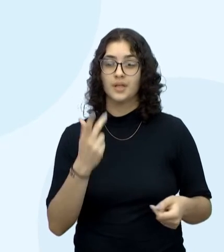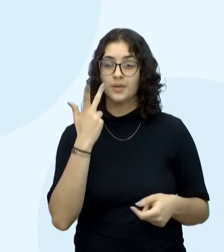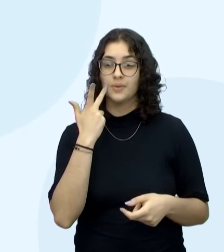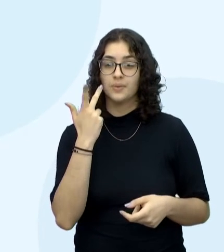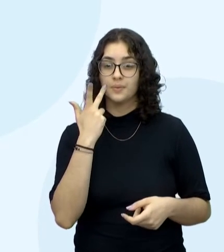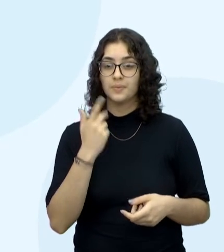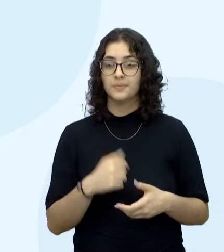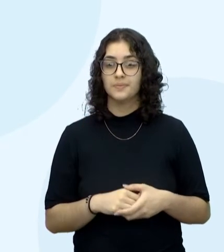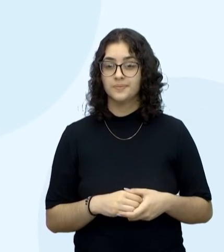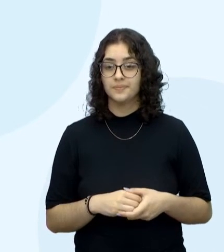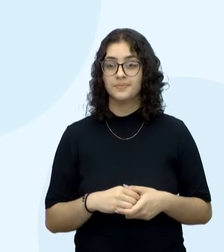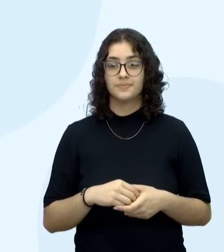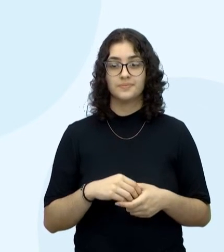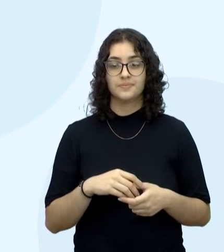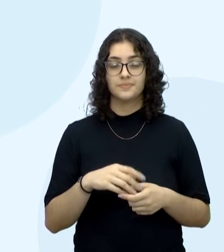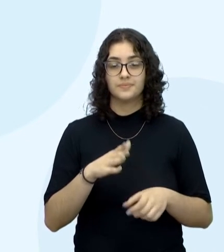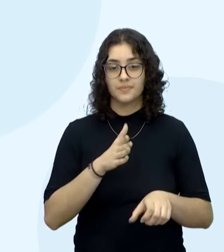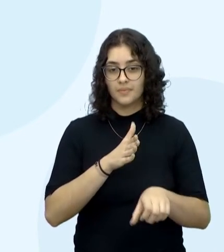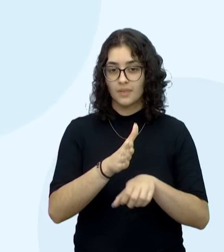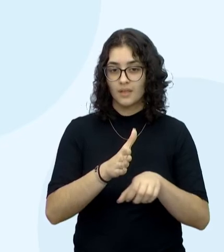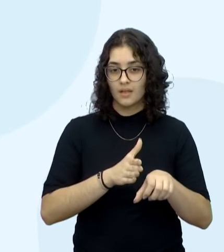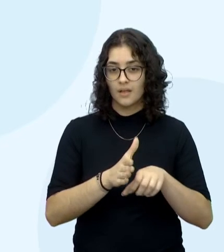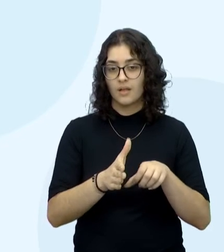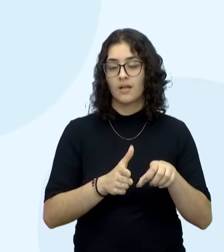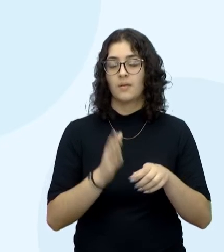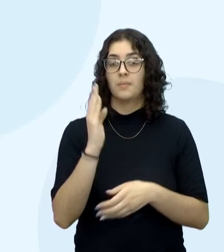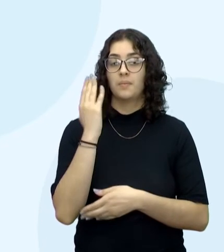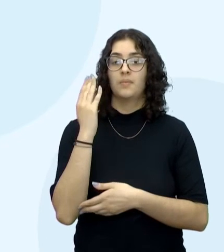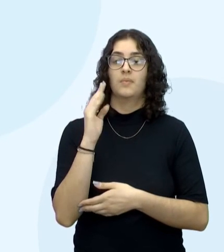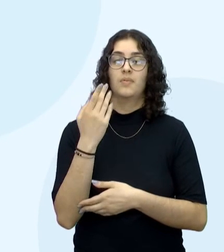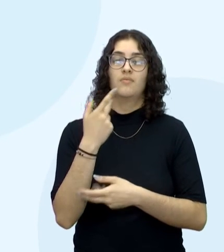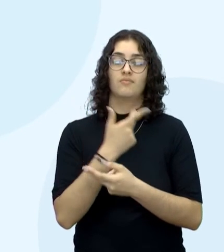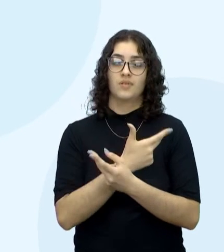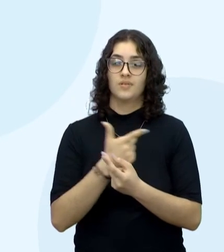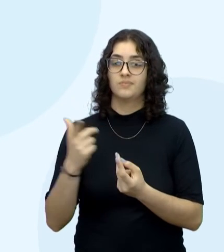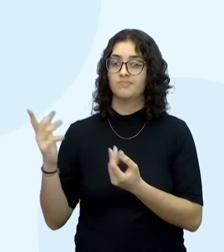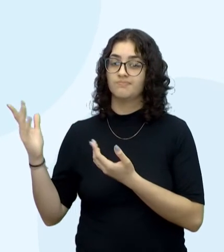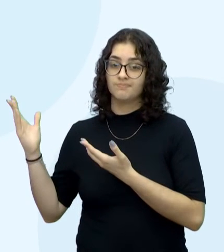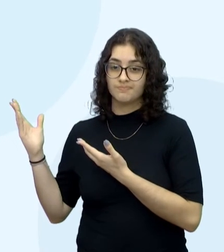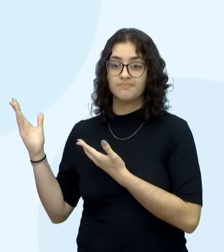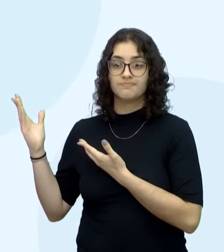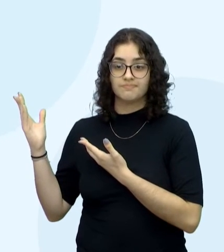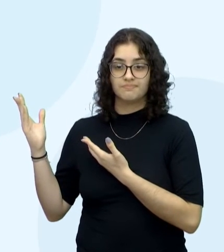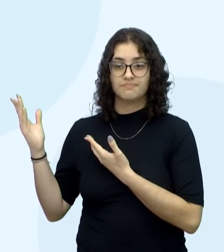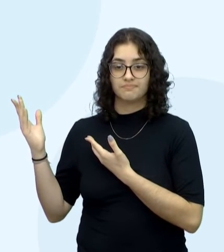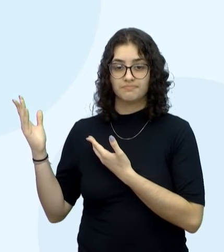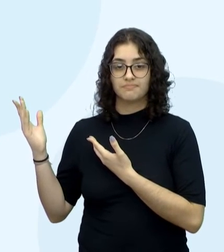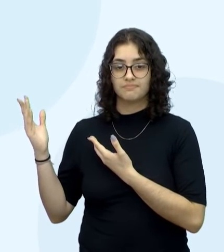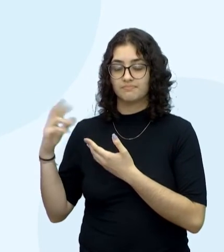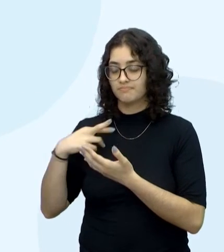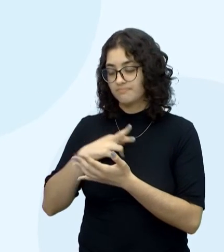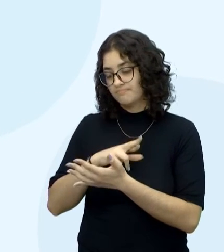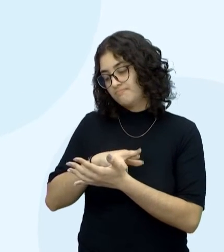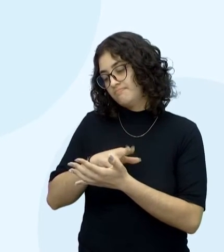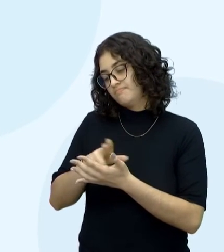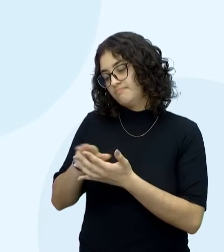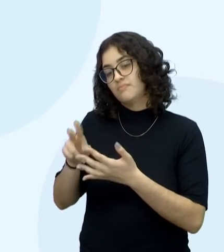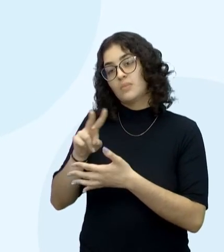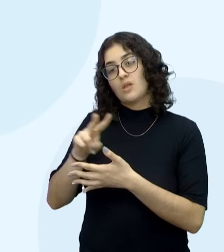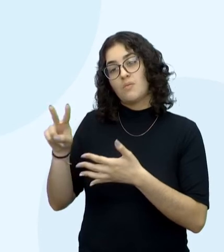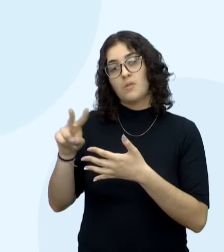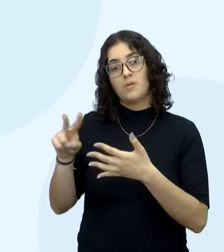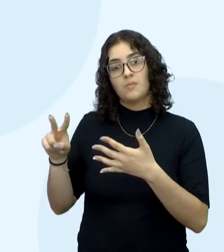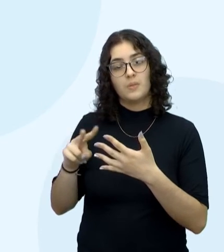comuns? Serragem de madeira, bagaço de cana, sabugo de milho, casca de palha, de café, né, que